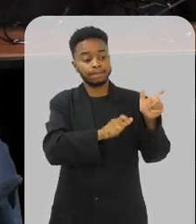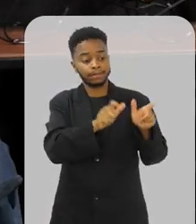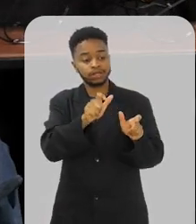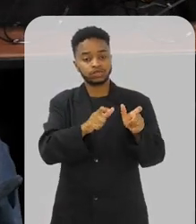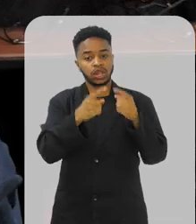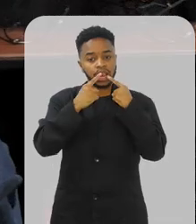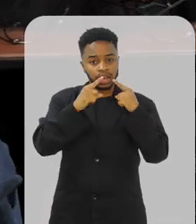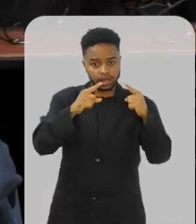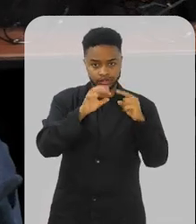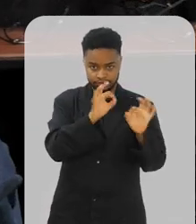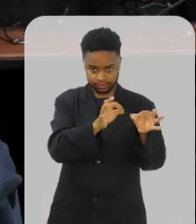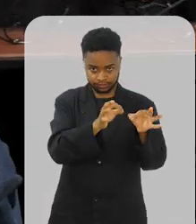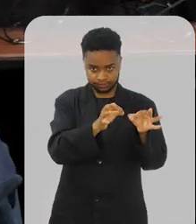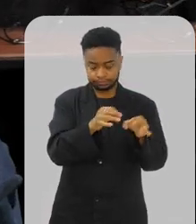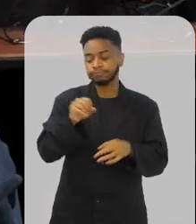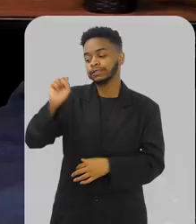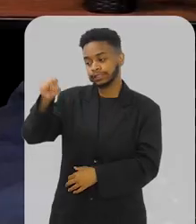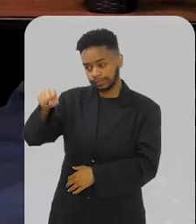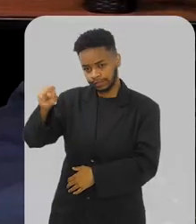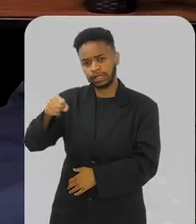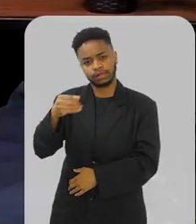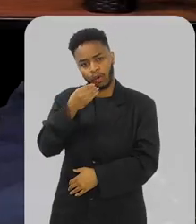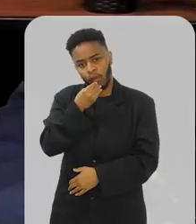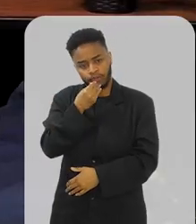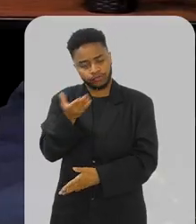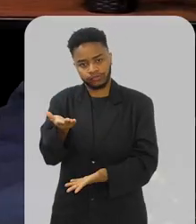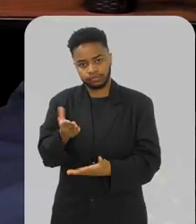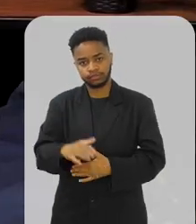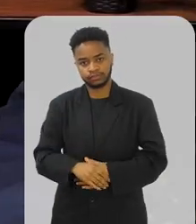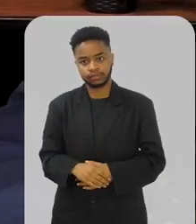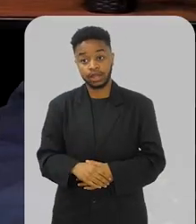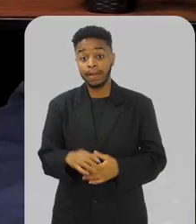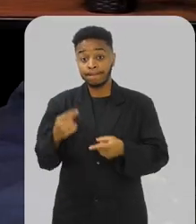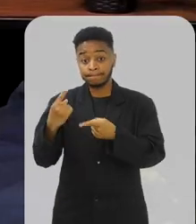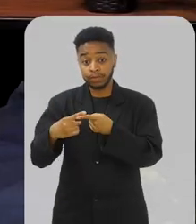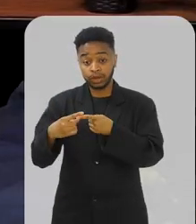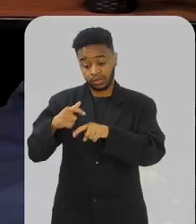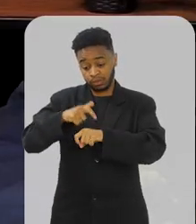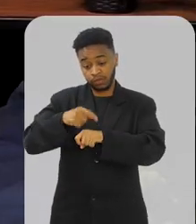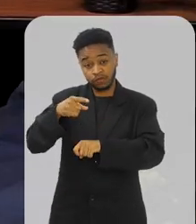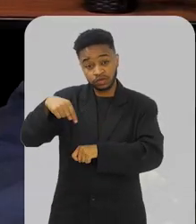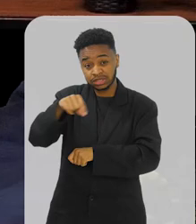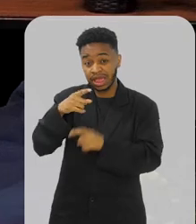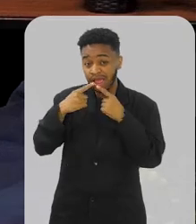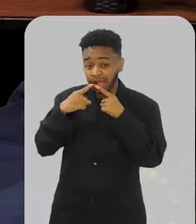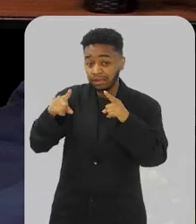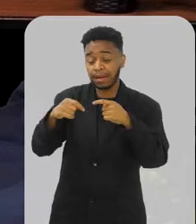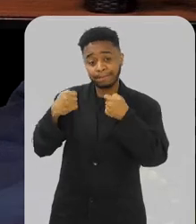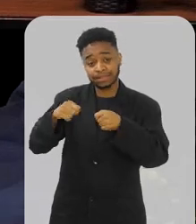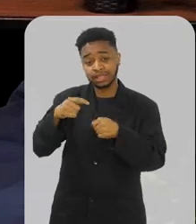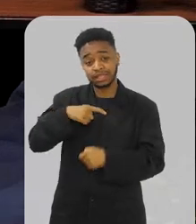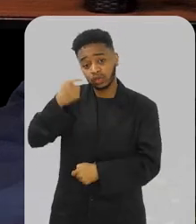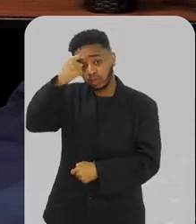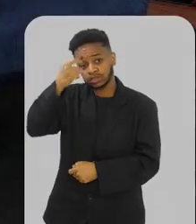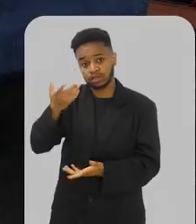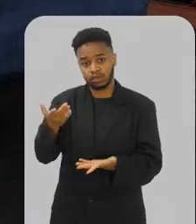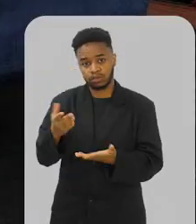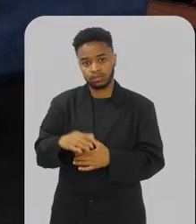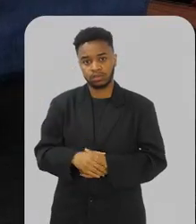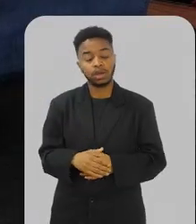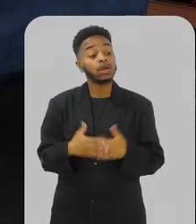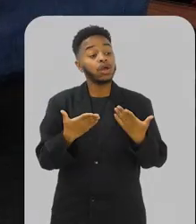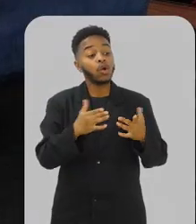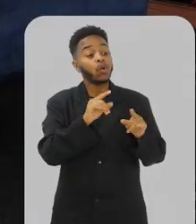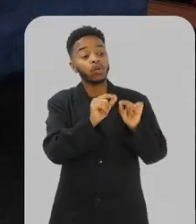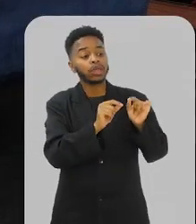das pessoas que reclamam. É isso? Isso, claro. Que para você reclamar, você tem que ter senso. Então, o que